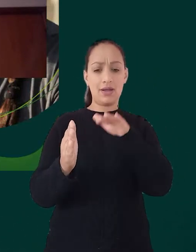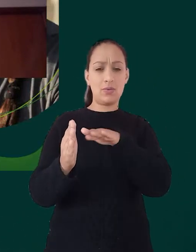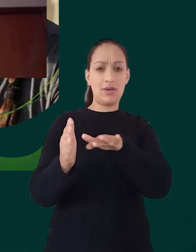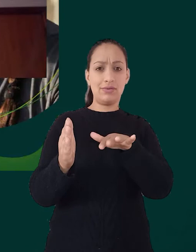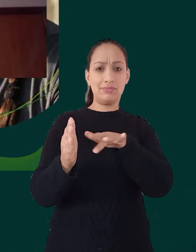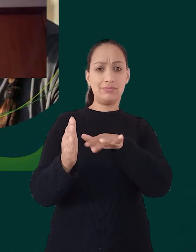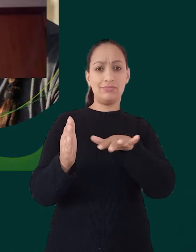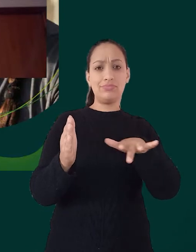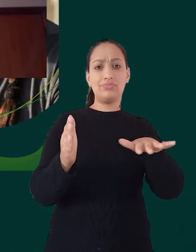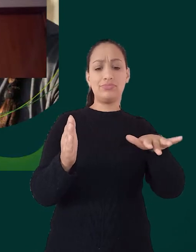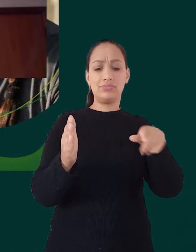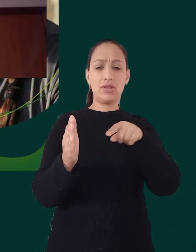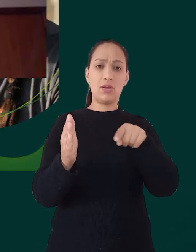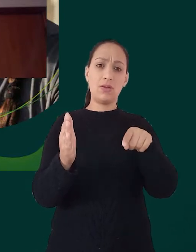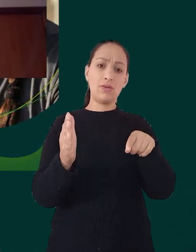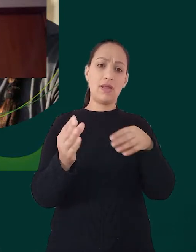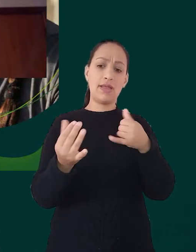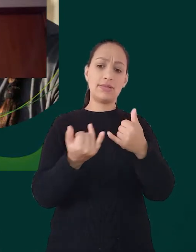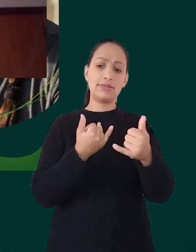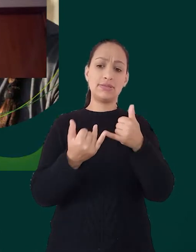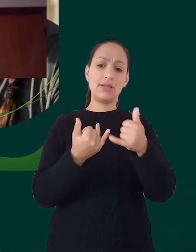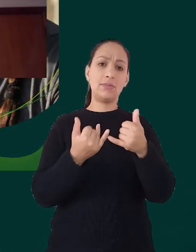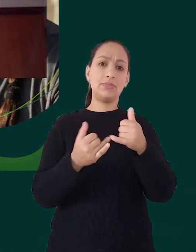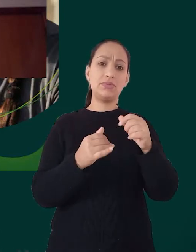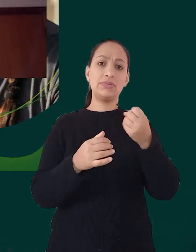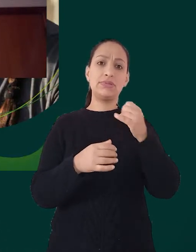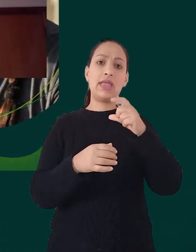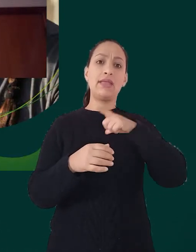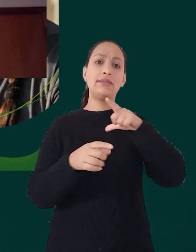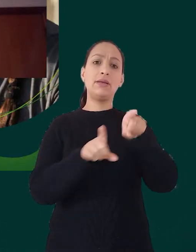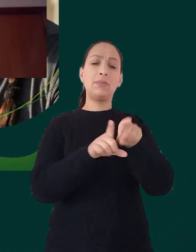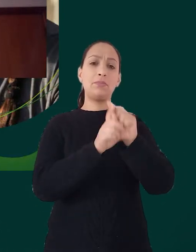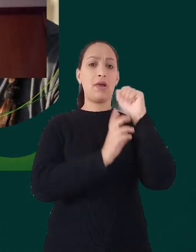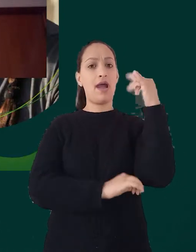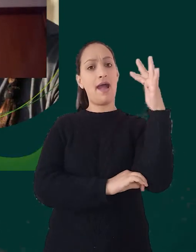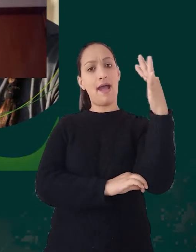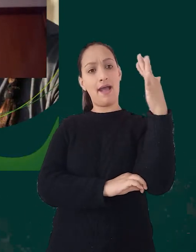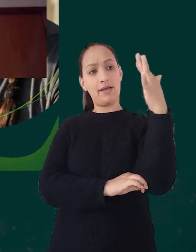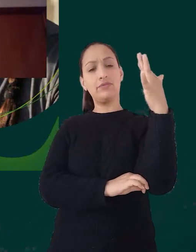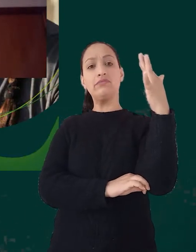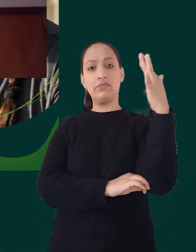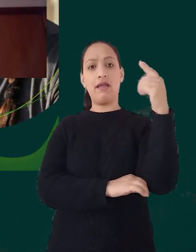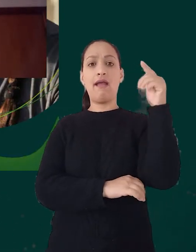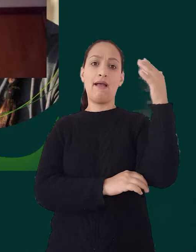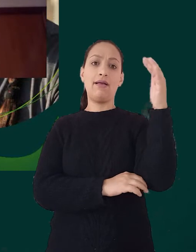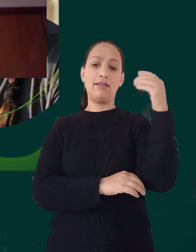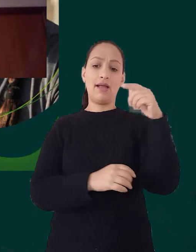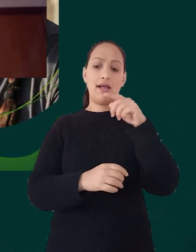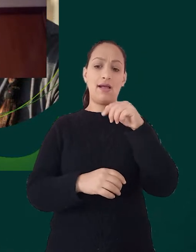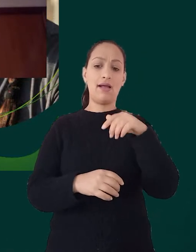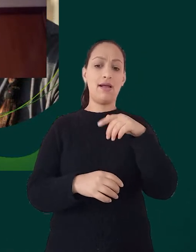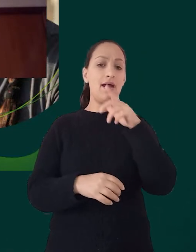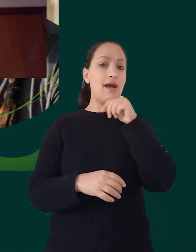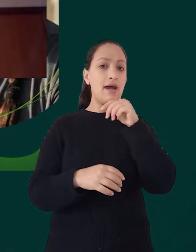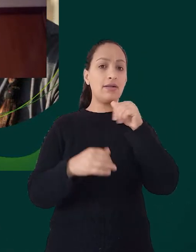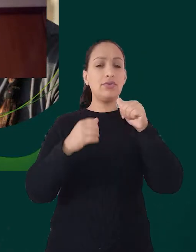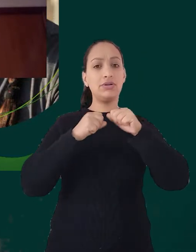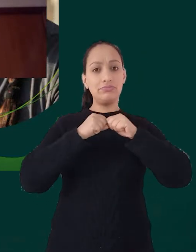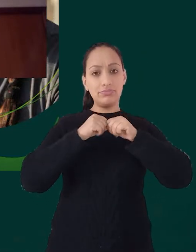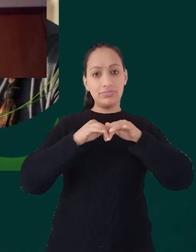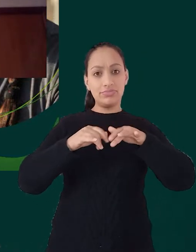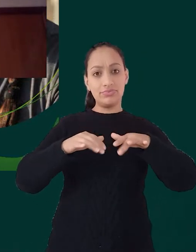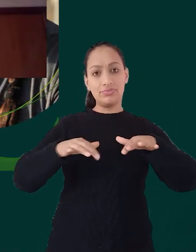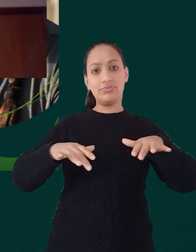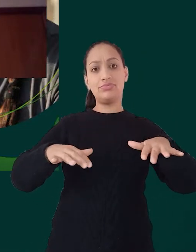água, começa a surgir água e tu colocou lá em cima de uma árvore. Automaticamente vai cair aquela água e vai começar a se propagar pelo